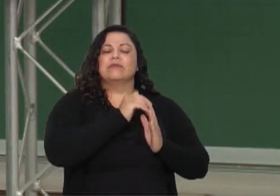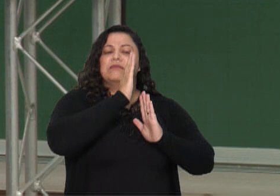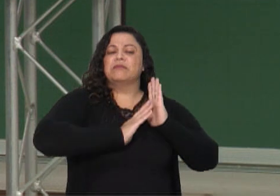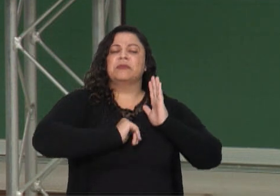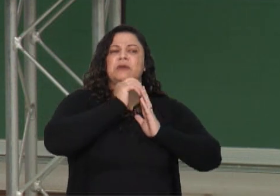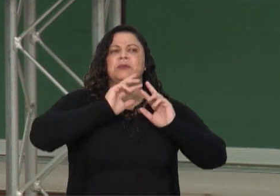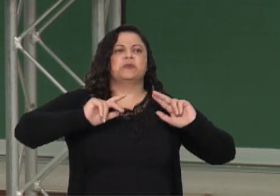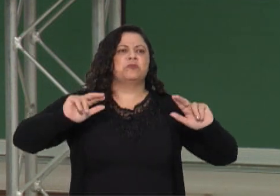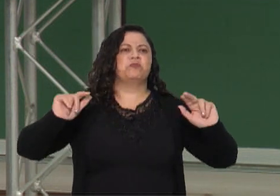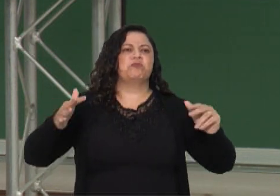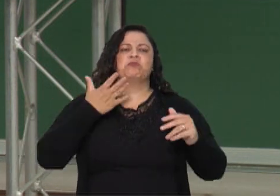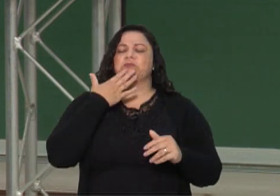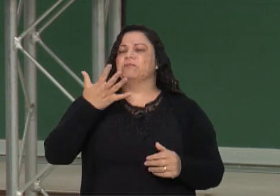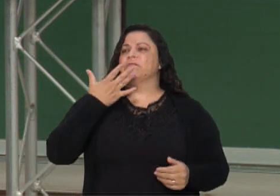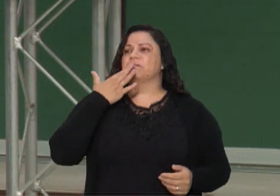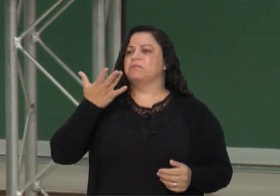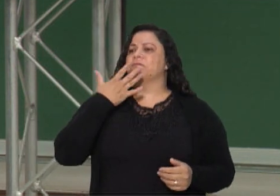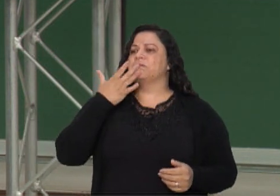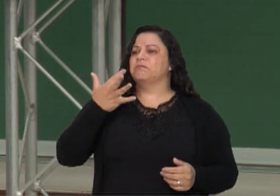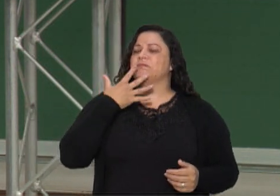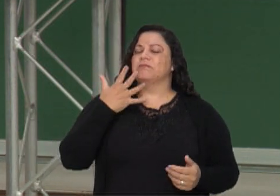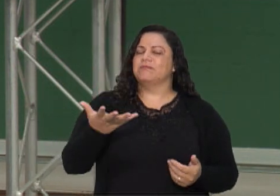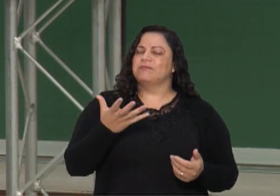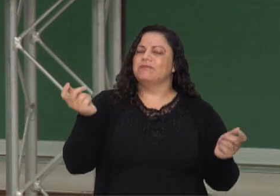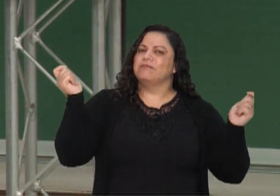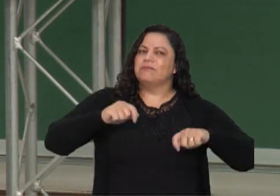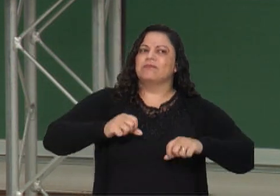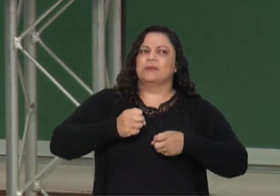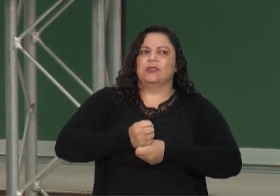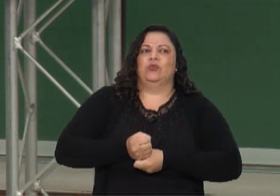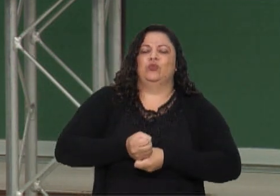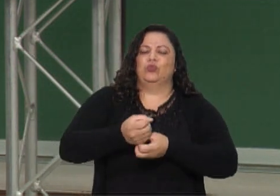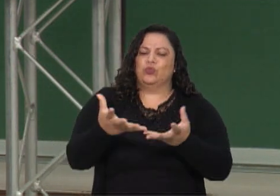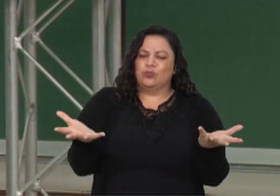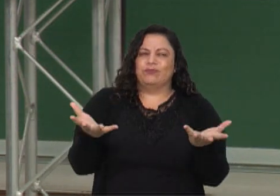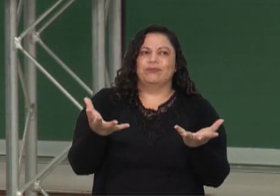colorido. Aí, gente, você pode jogar aqui